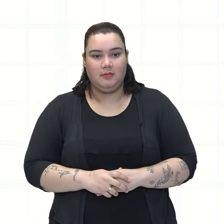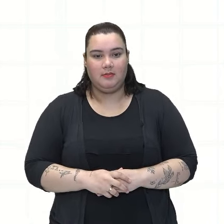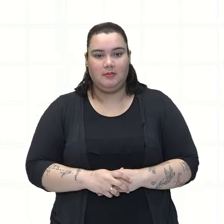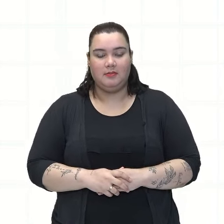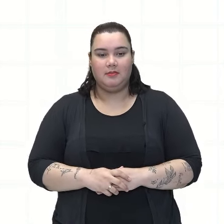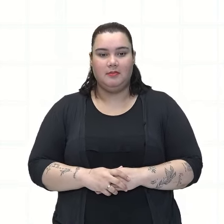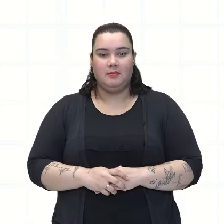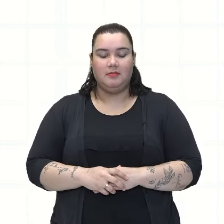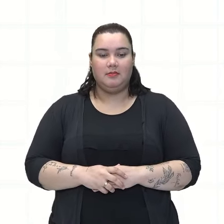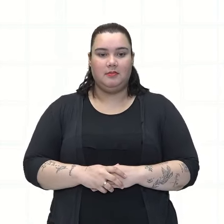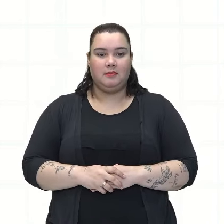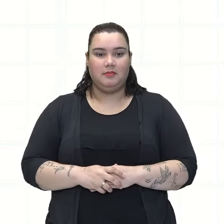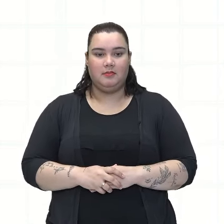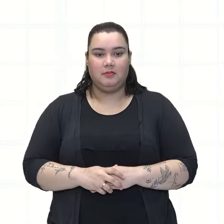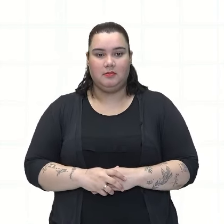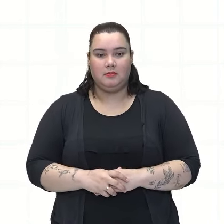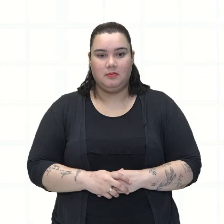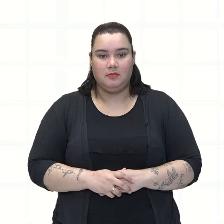afternoon,